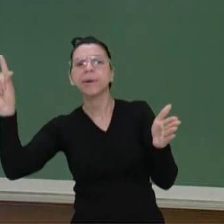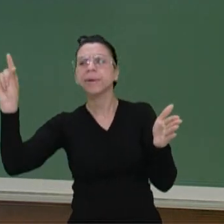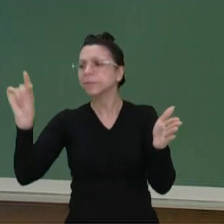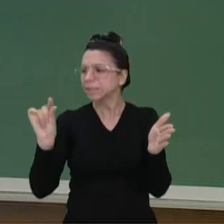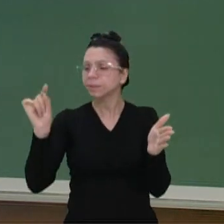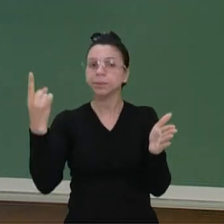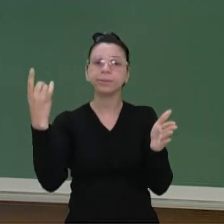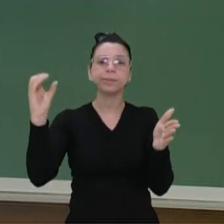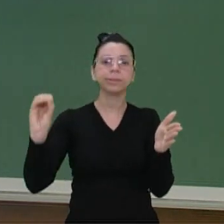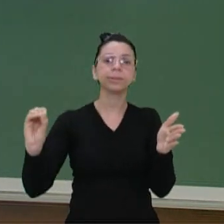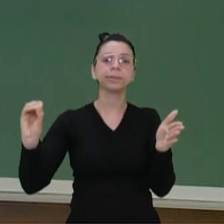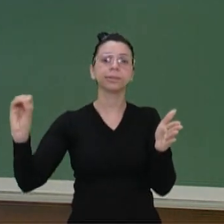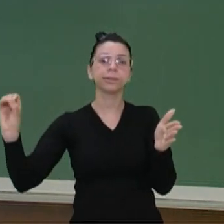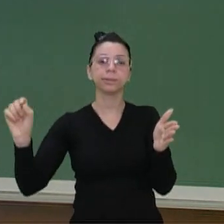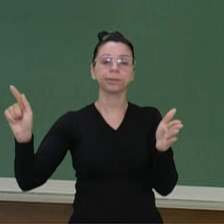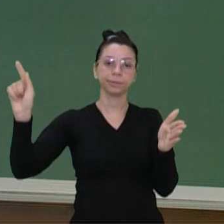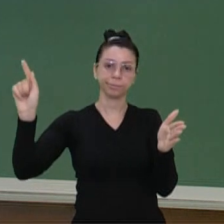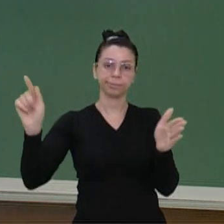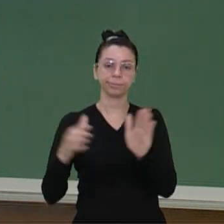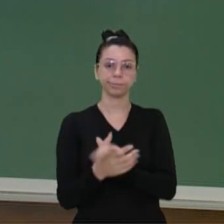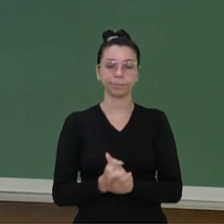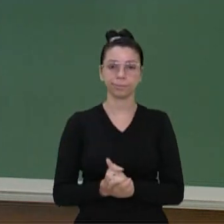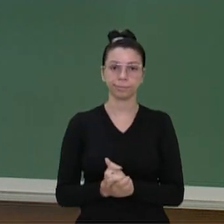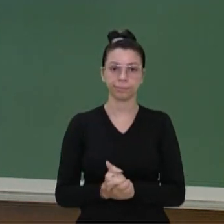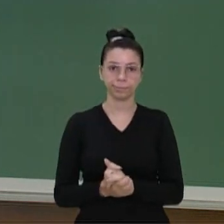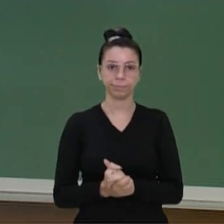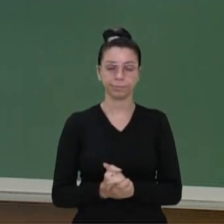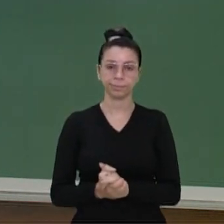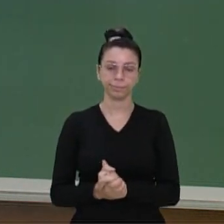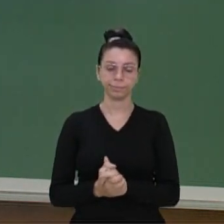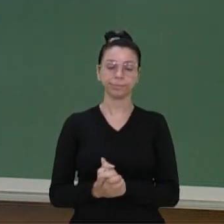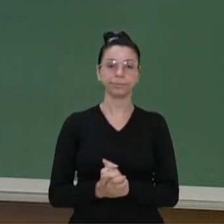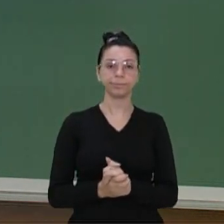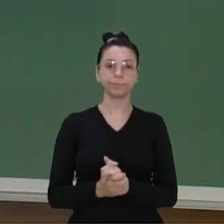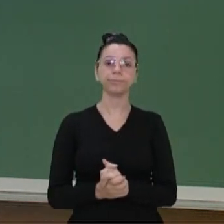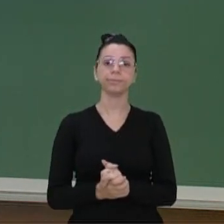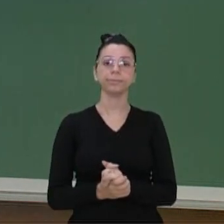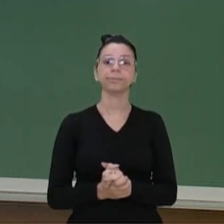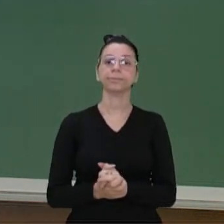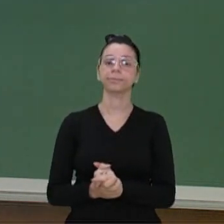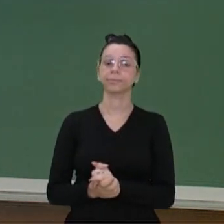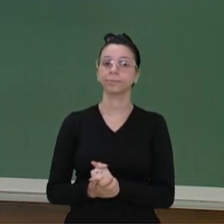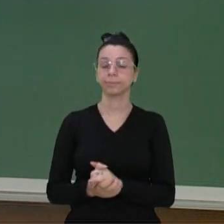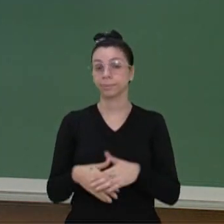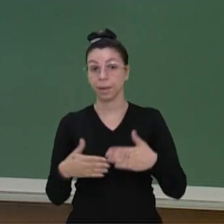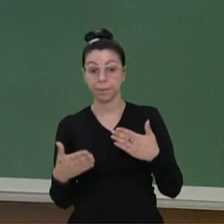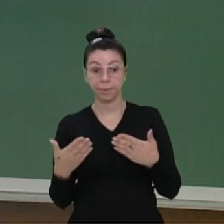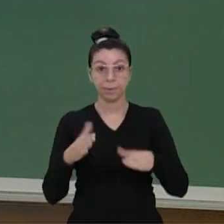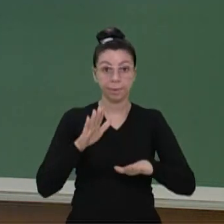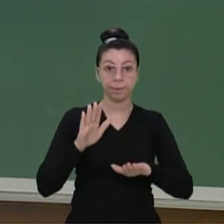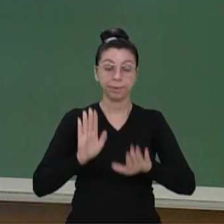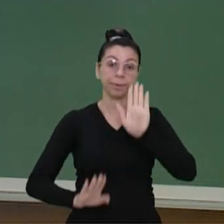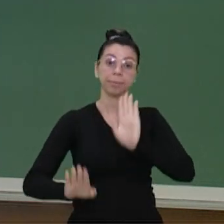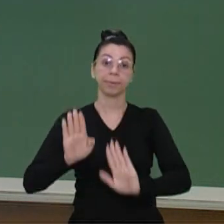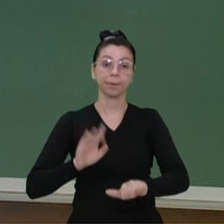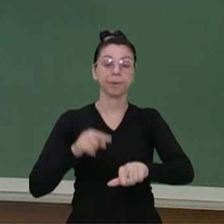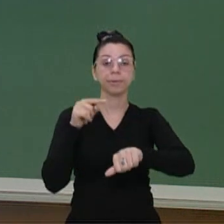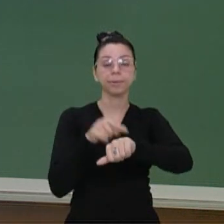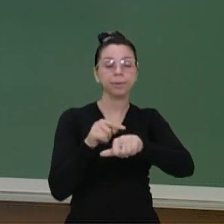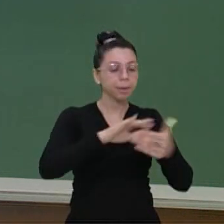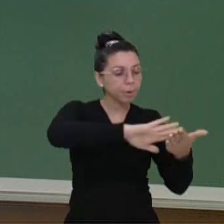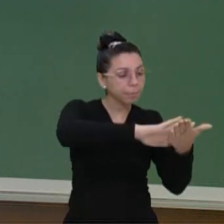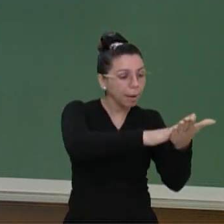a 100 gramas. Lembrando que é uma substância radioativa. Então, conforme o tempo, ela vai desintegrando,